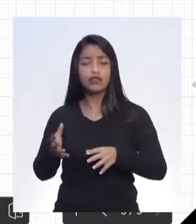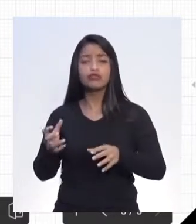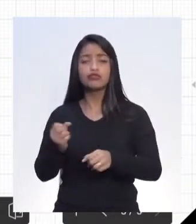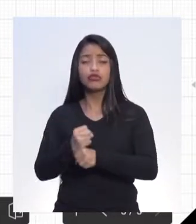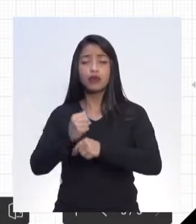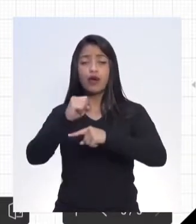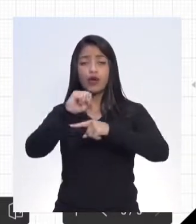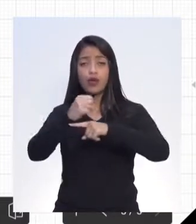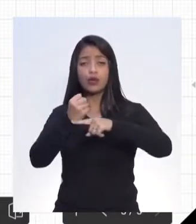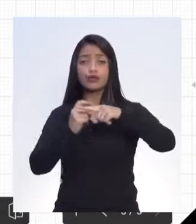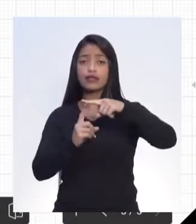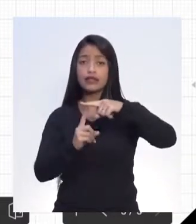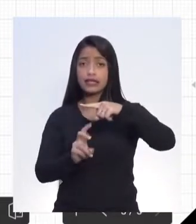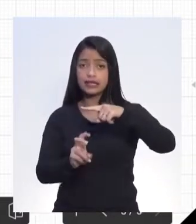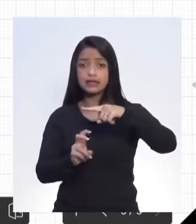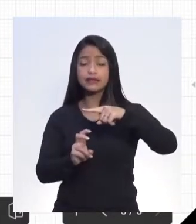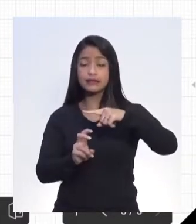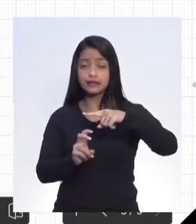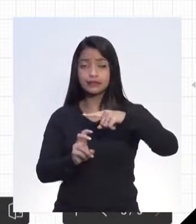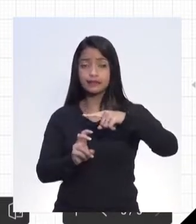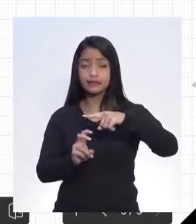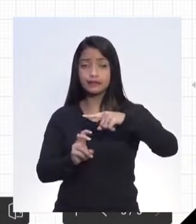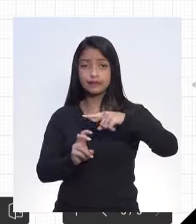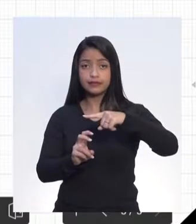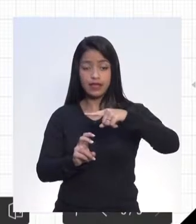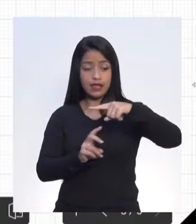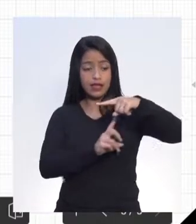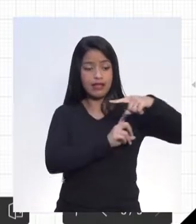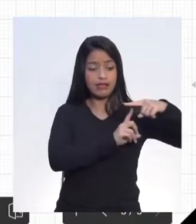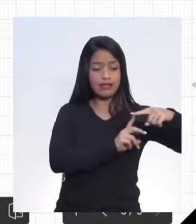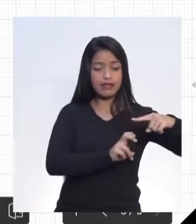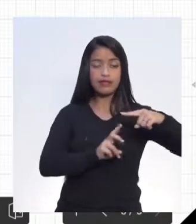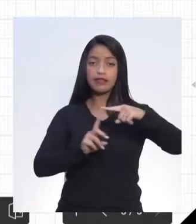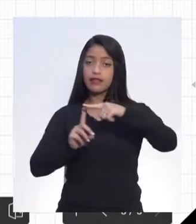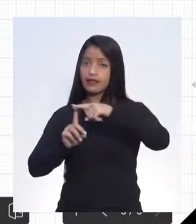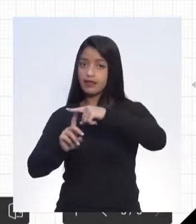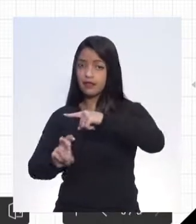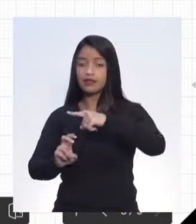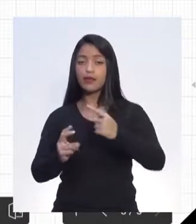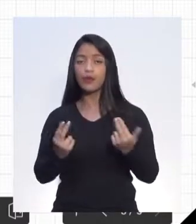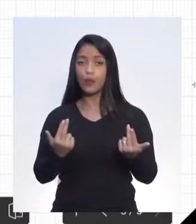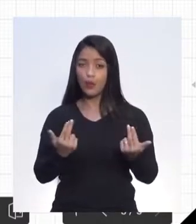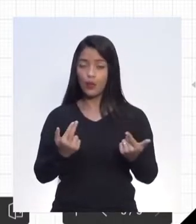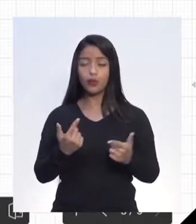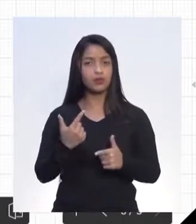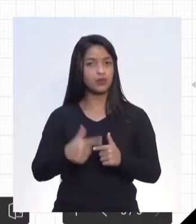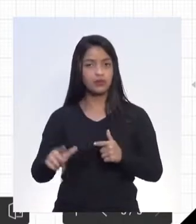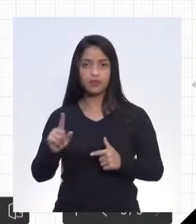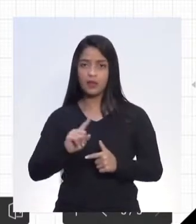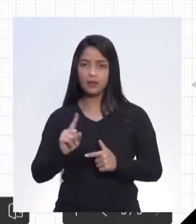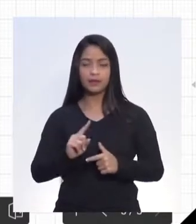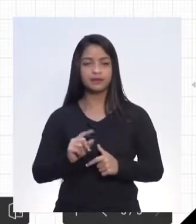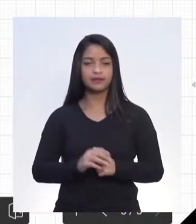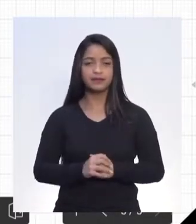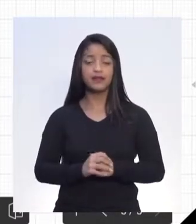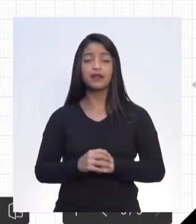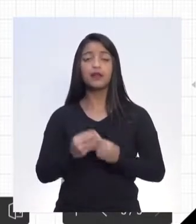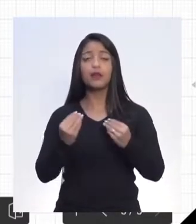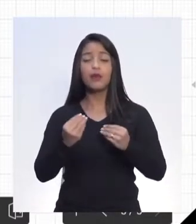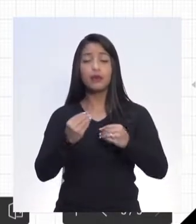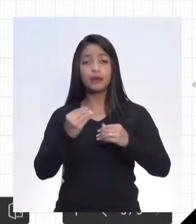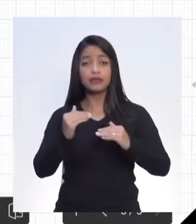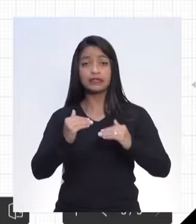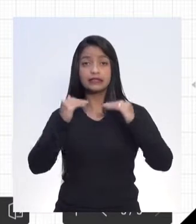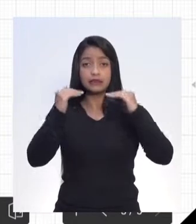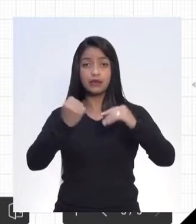8/15, os denominadores são iguais, não tem problema, só repetir o denominador e subtrair os numeradores. Ó, 15